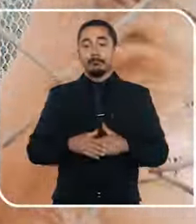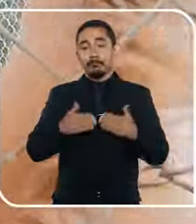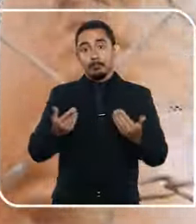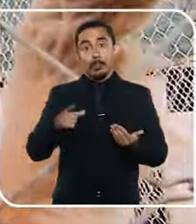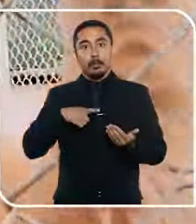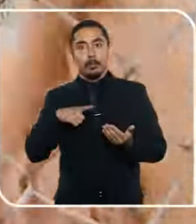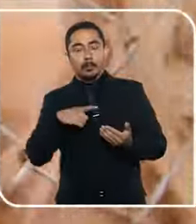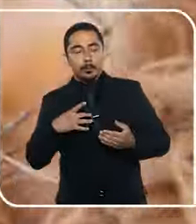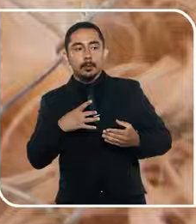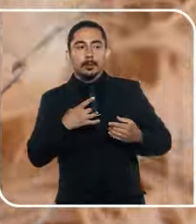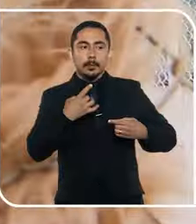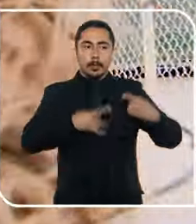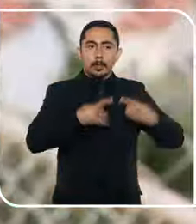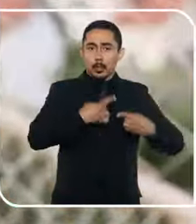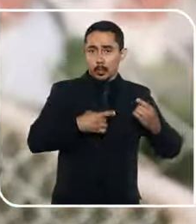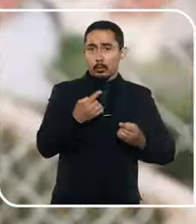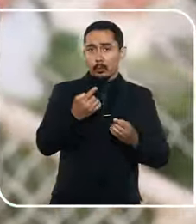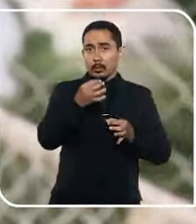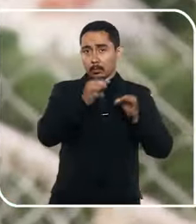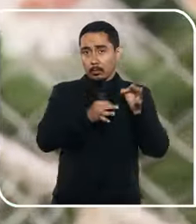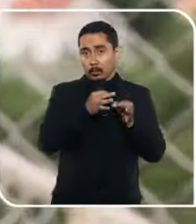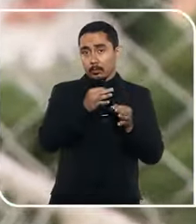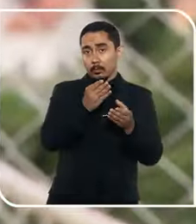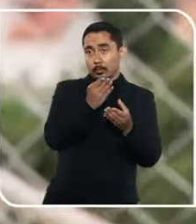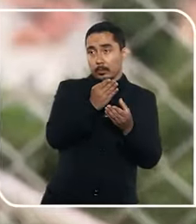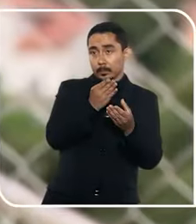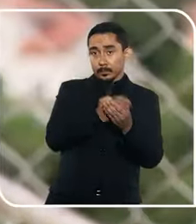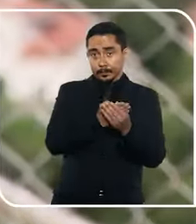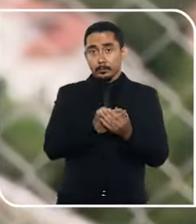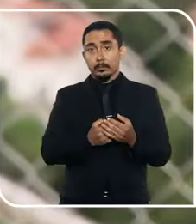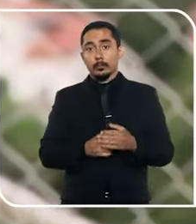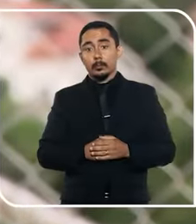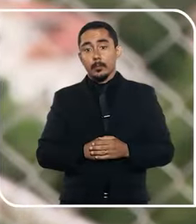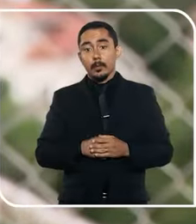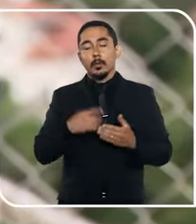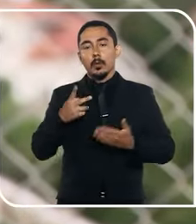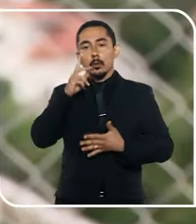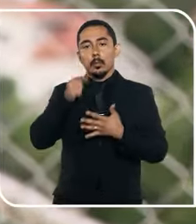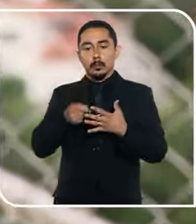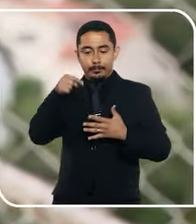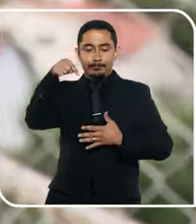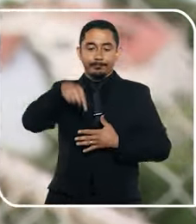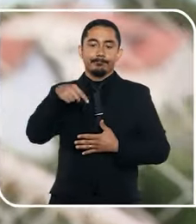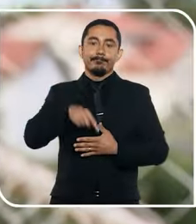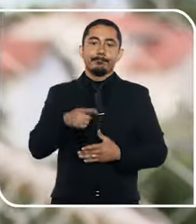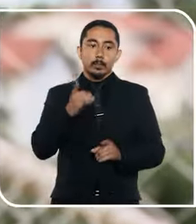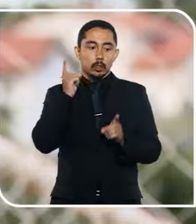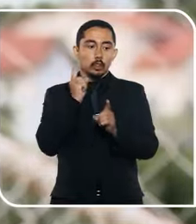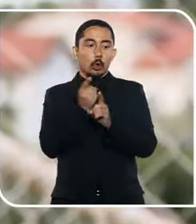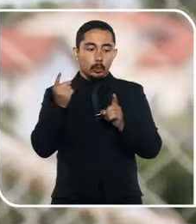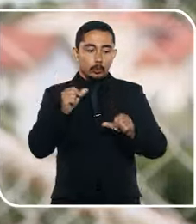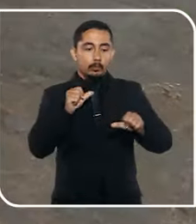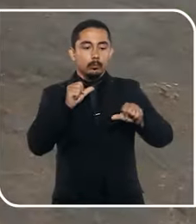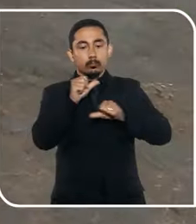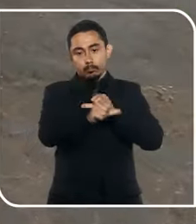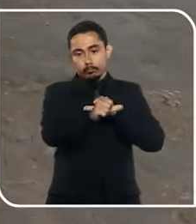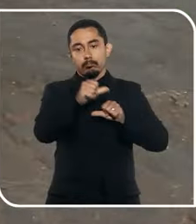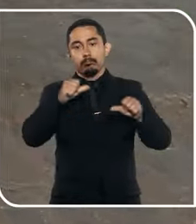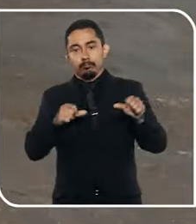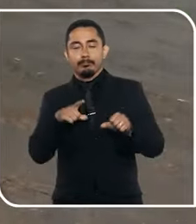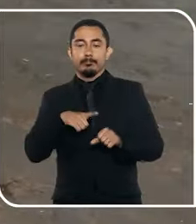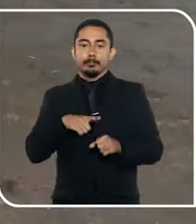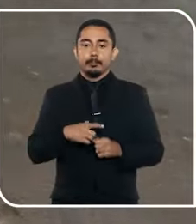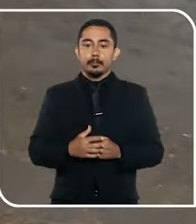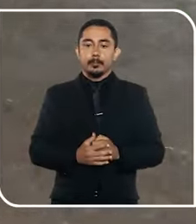Então, teve briga judicial, né, e o que foi definido foi isso. Então, aqui é o ponto de